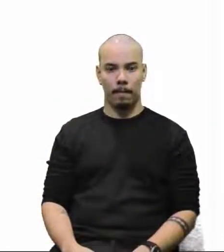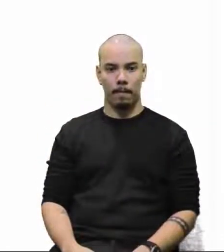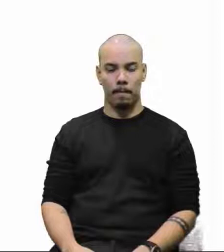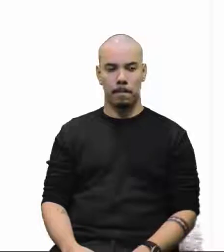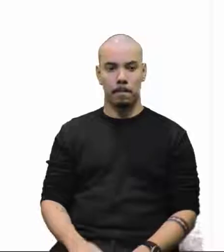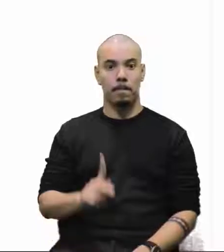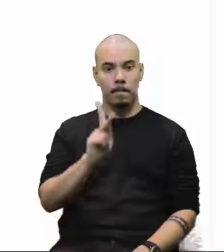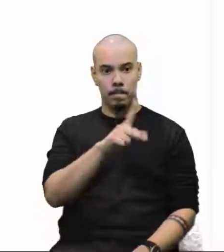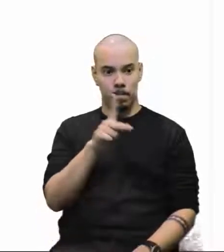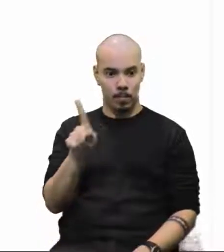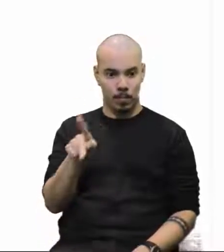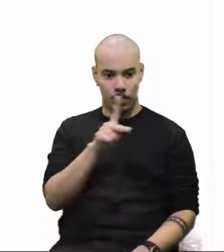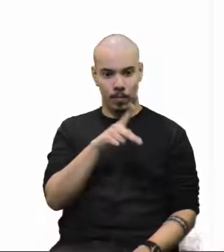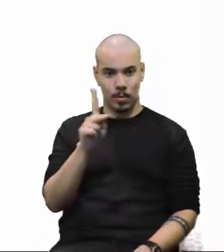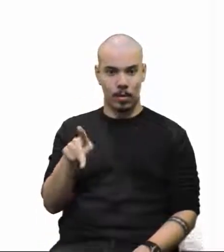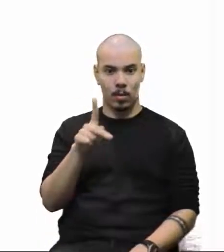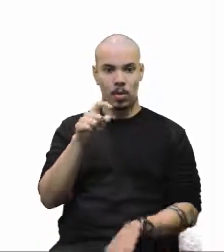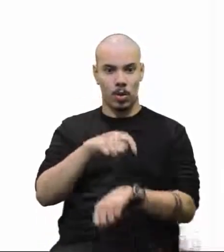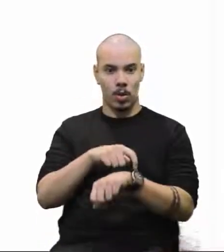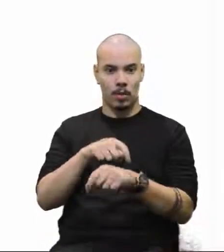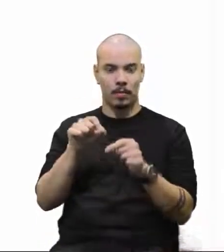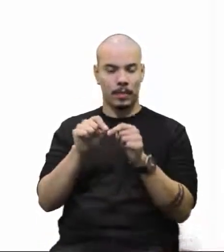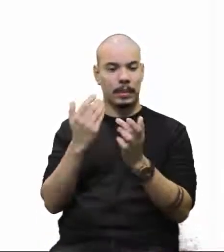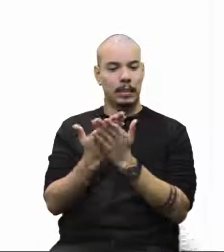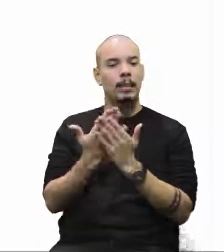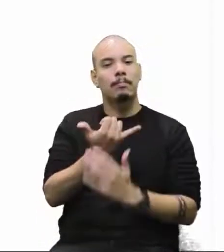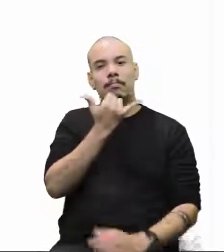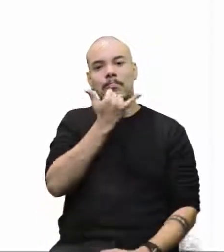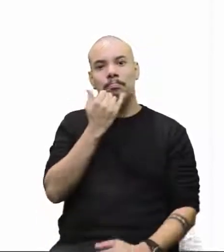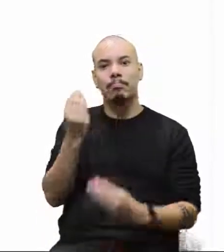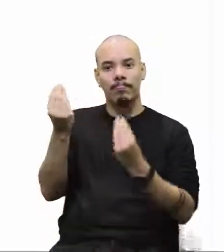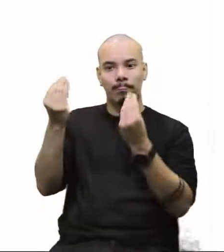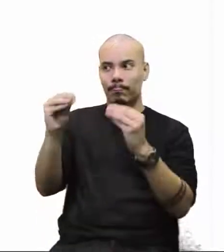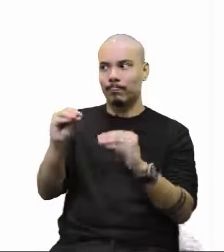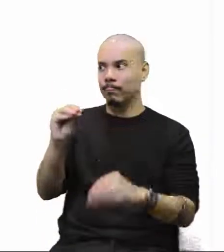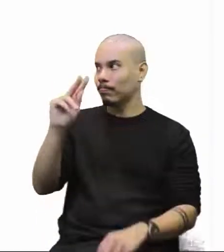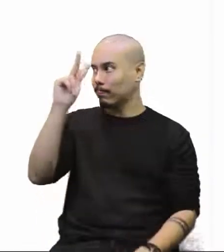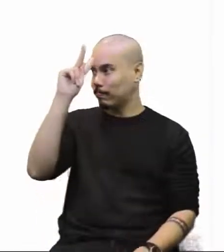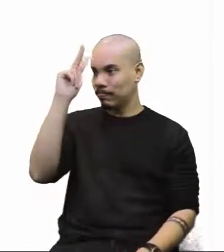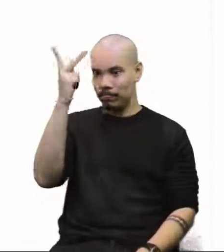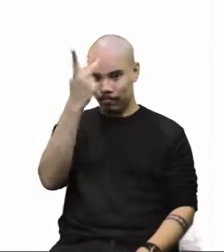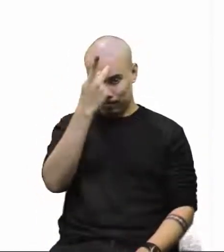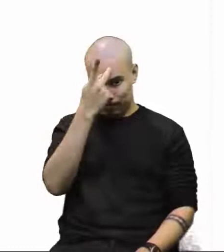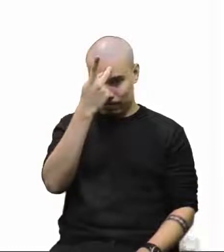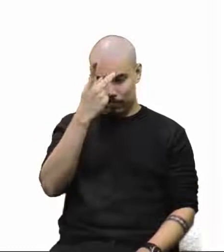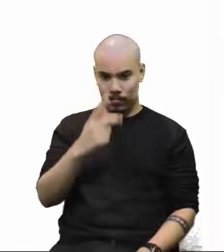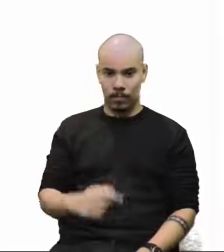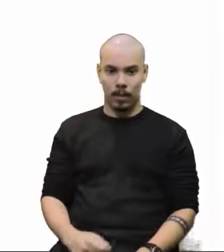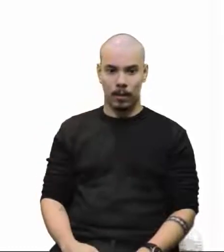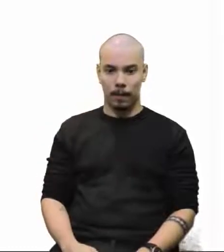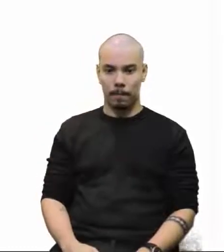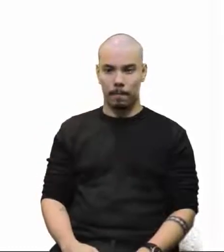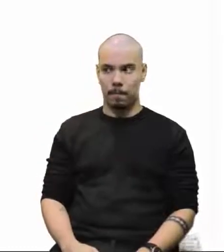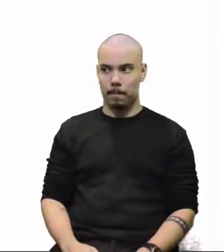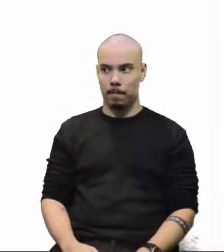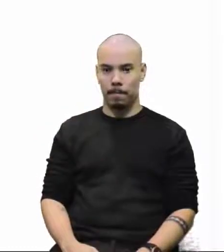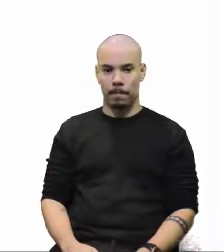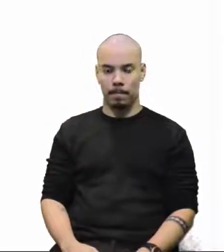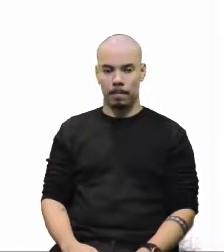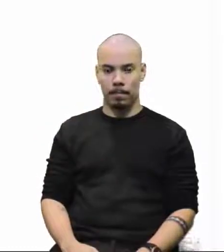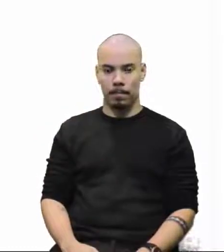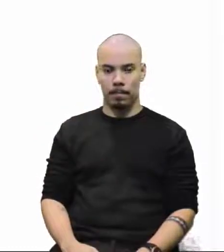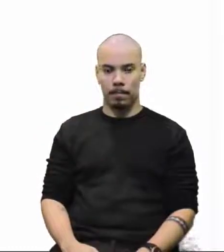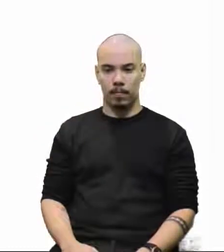A professora desce na hora de fazer a aula aí, acabou esquecendo depois do 6 no lugar do 7. E aí, pessoal, dá uma olhadinha